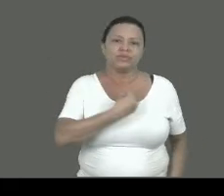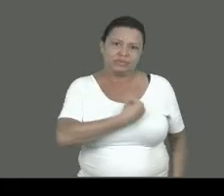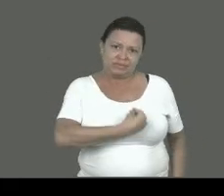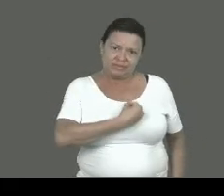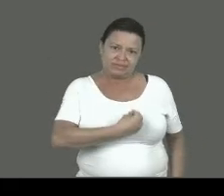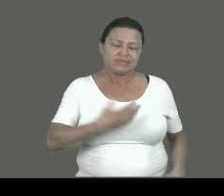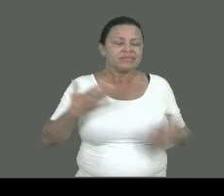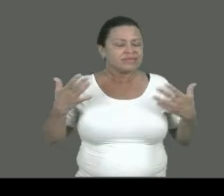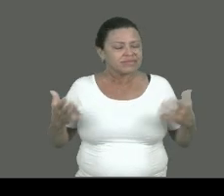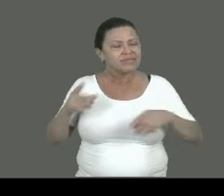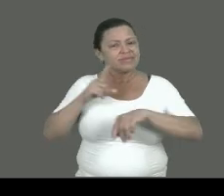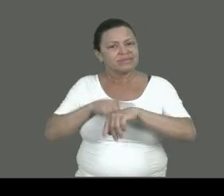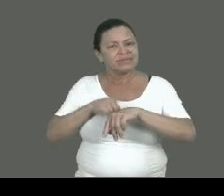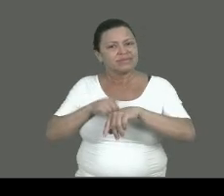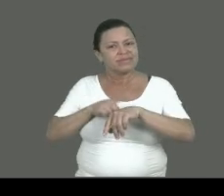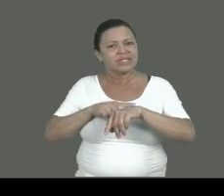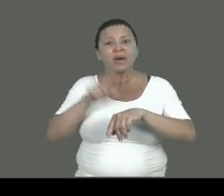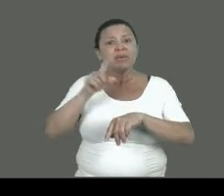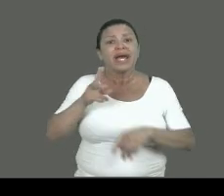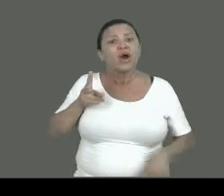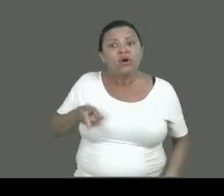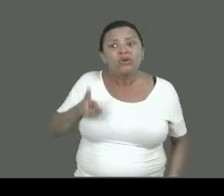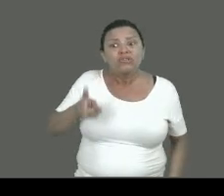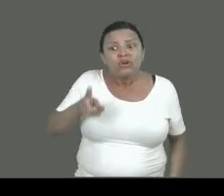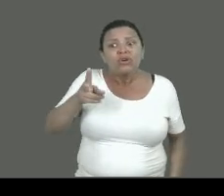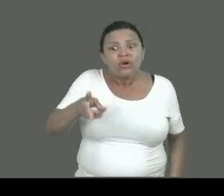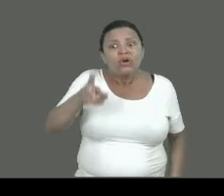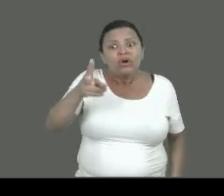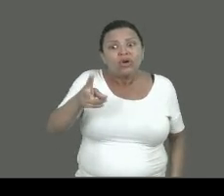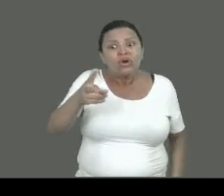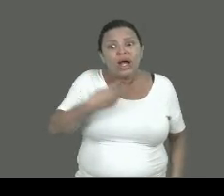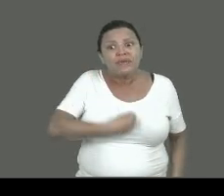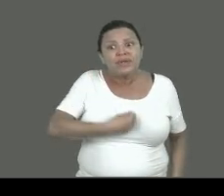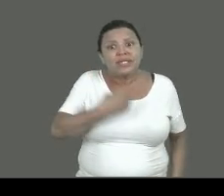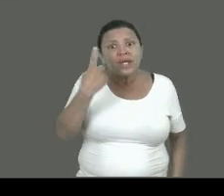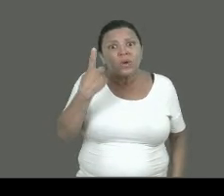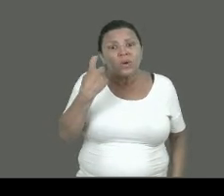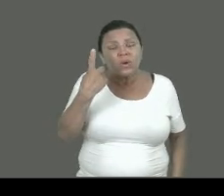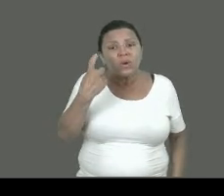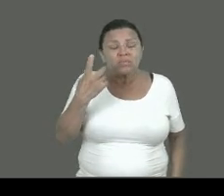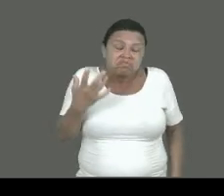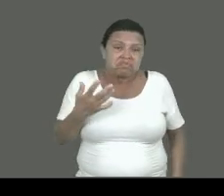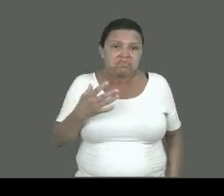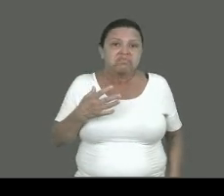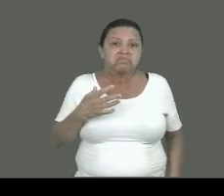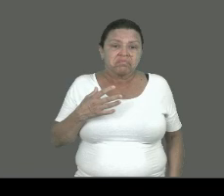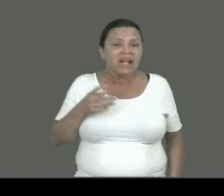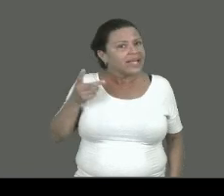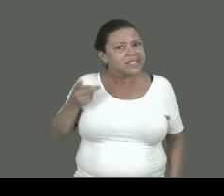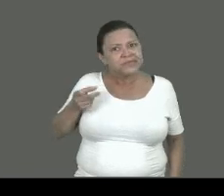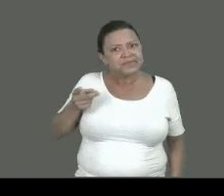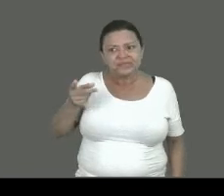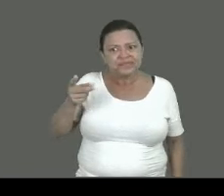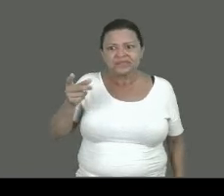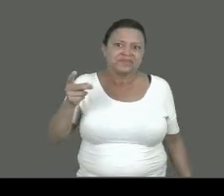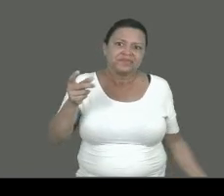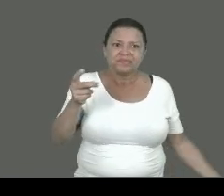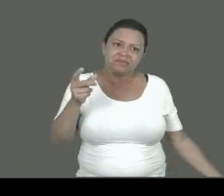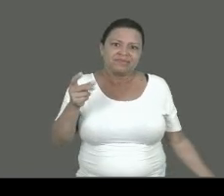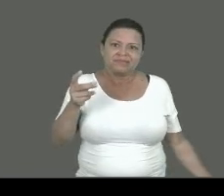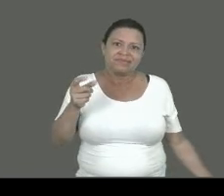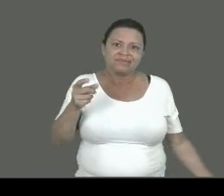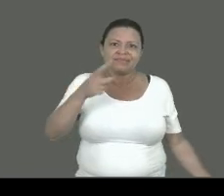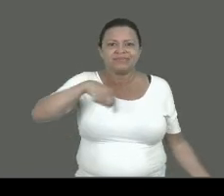E talvez o termo não seja nem continuidade, porque se a vida é uma só, né, ela é permanente. Então,